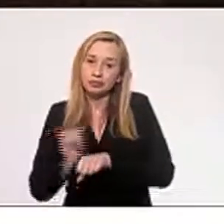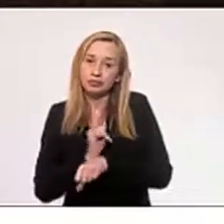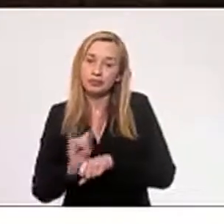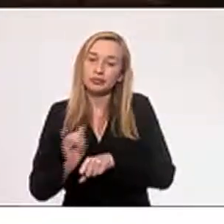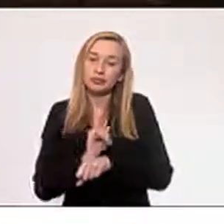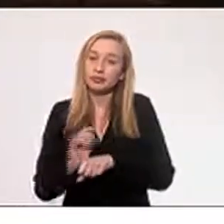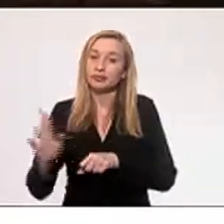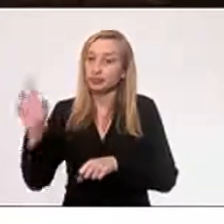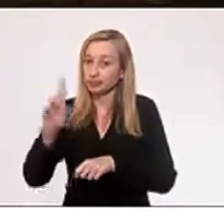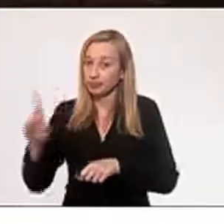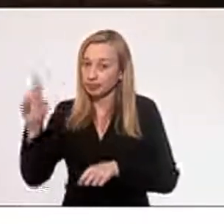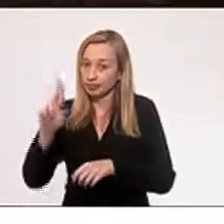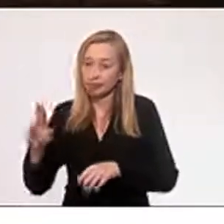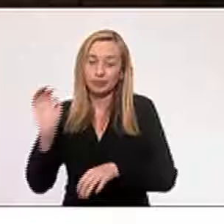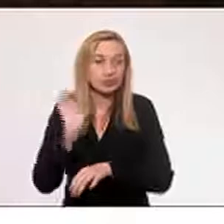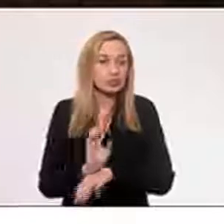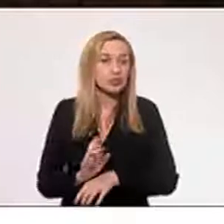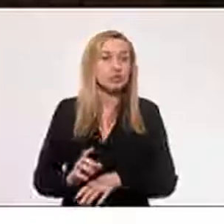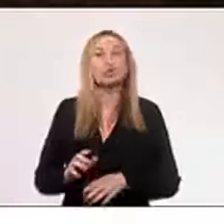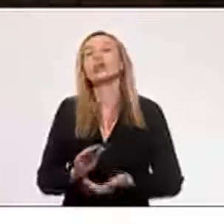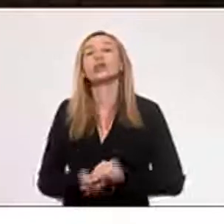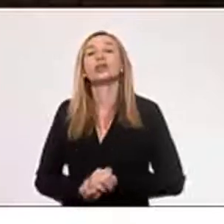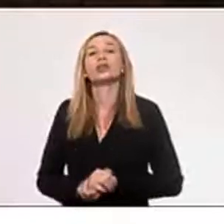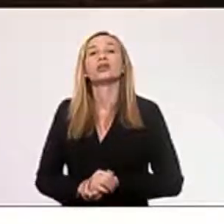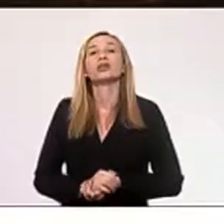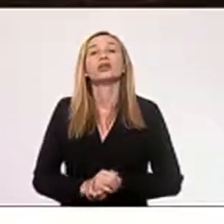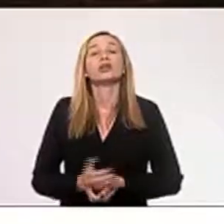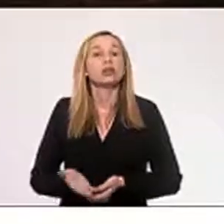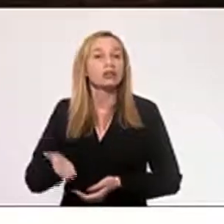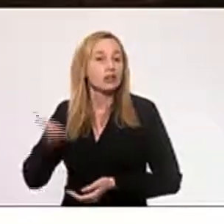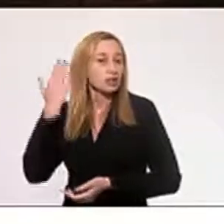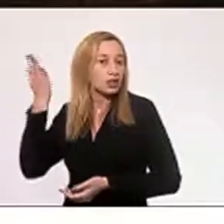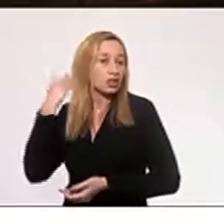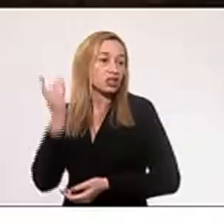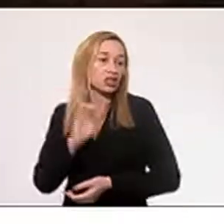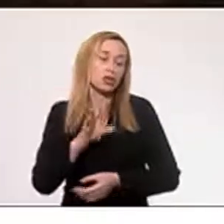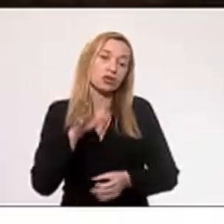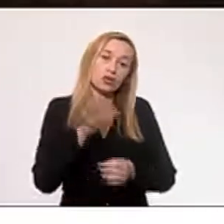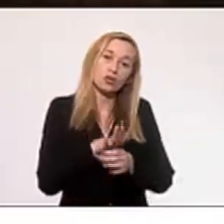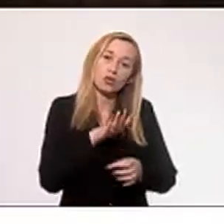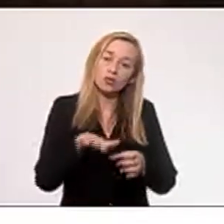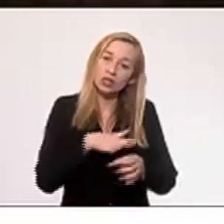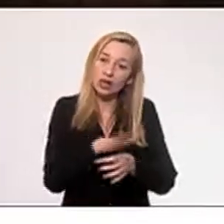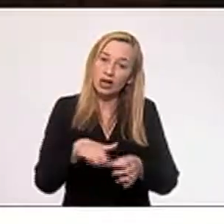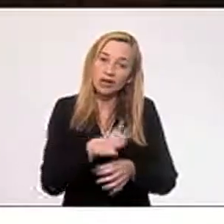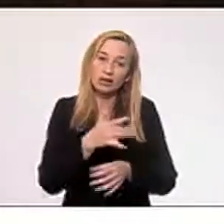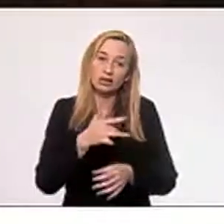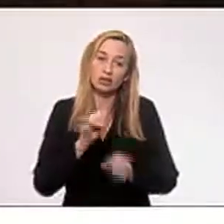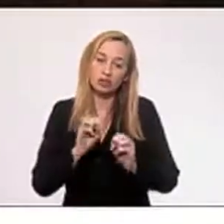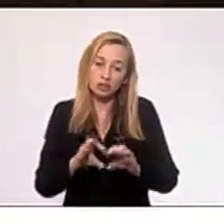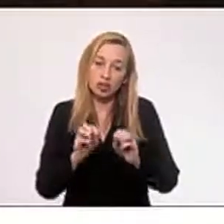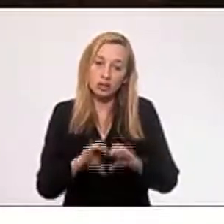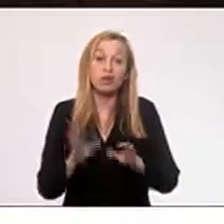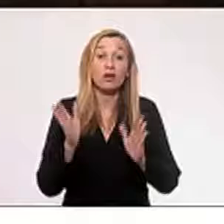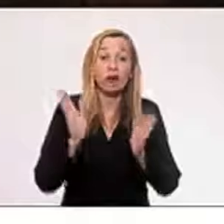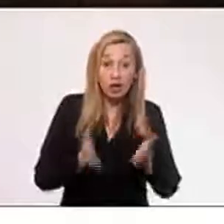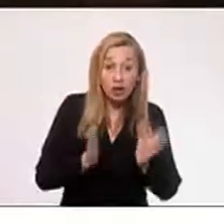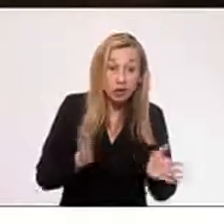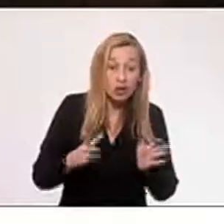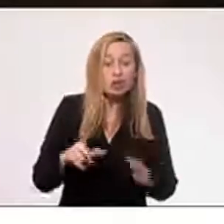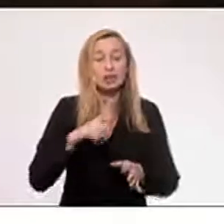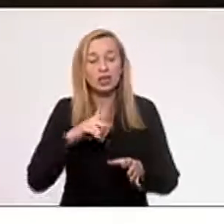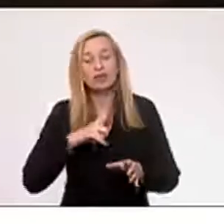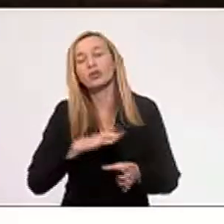estaduais. Na legislatura passada, nós tínhamos apenas a Comissão de Educação fazendo esse trabalho. Nesta legislatura, nós temos a